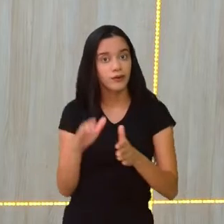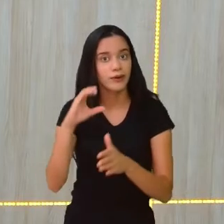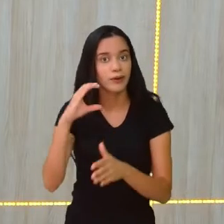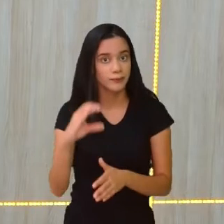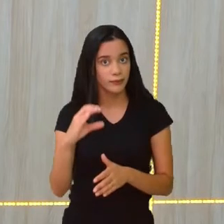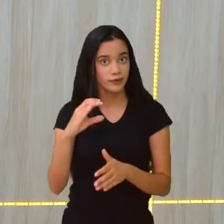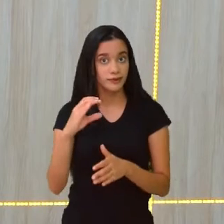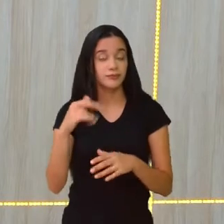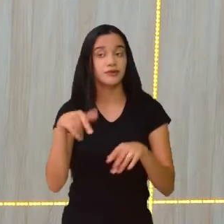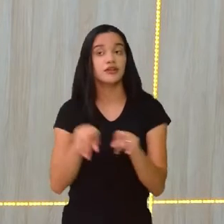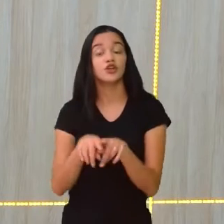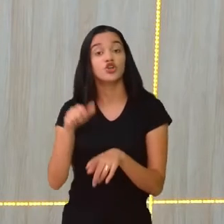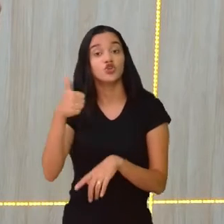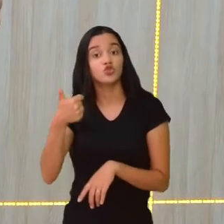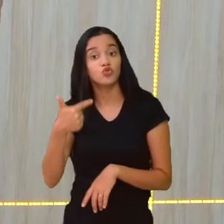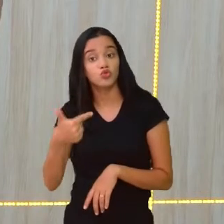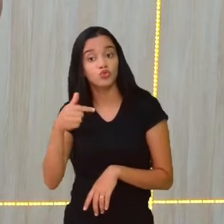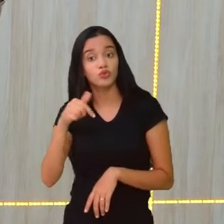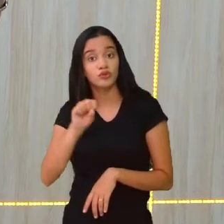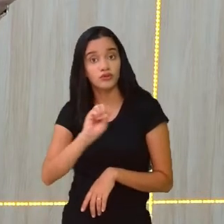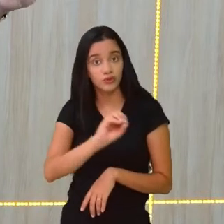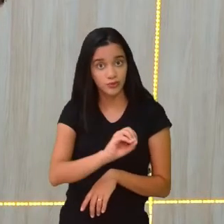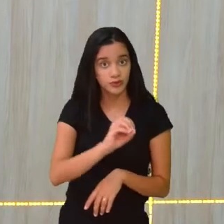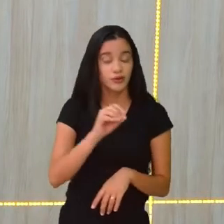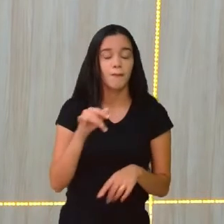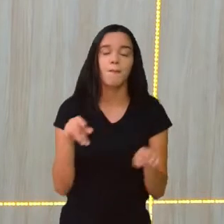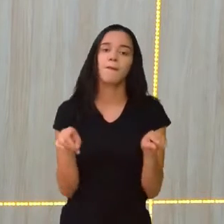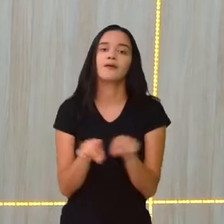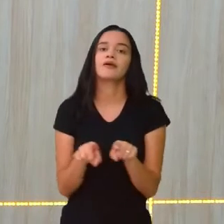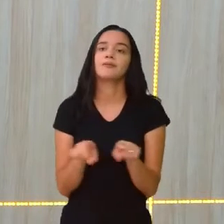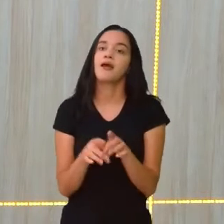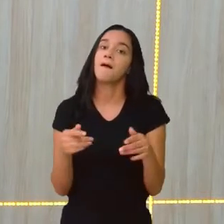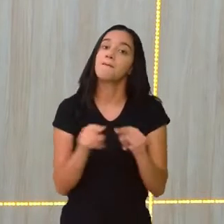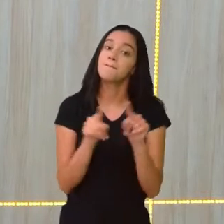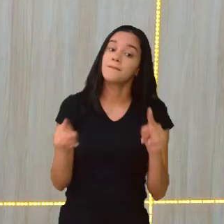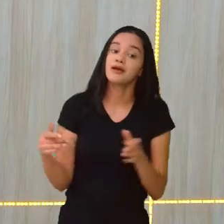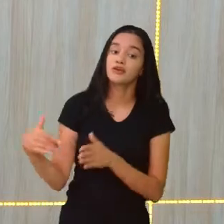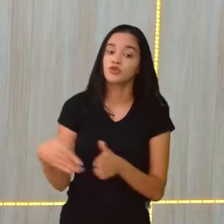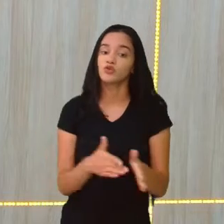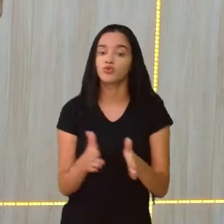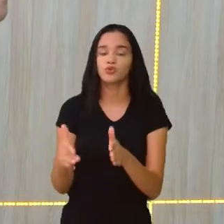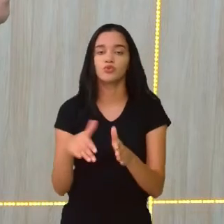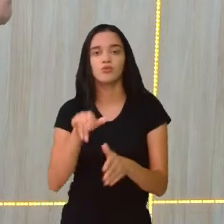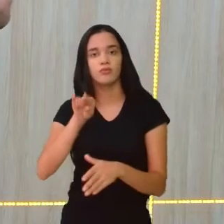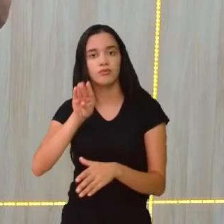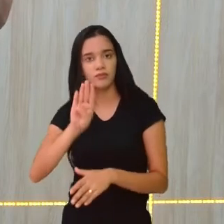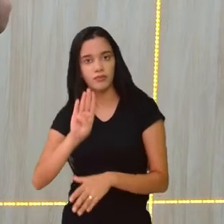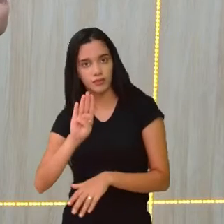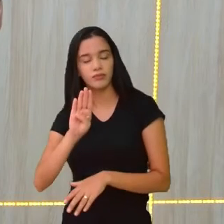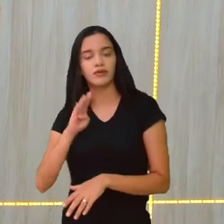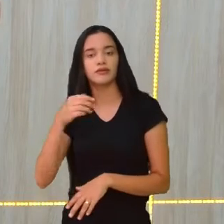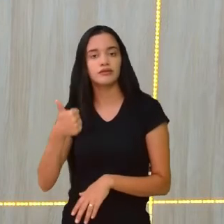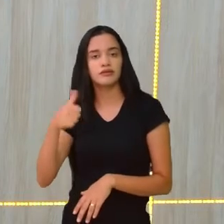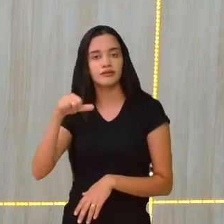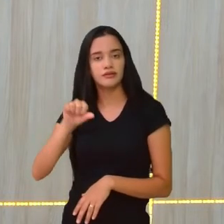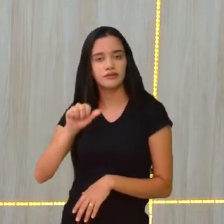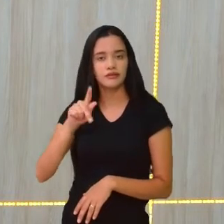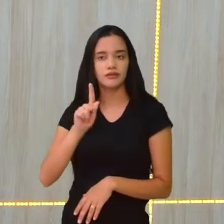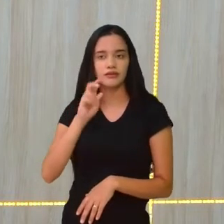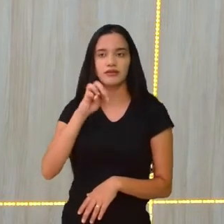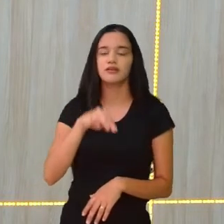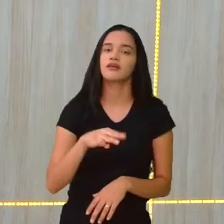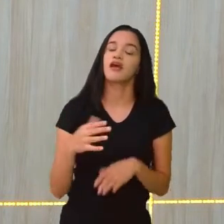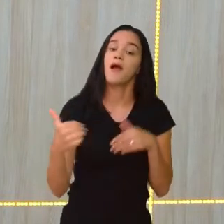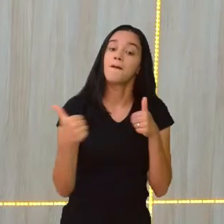rio Beberibe de 19 quilômetros, desde a nascente até desembocar no mar. Então, ele nasce mais próximo